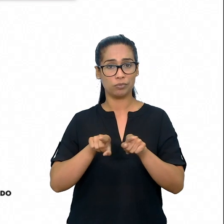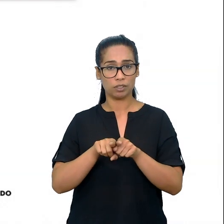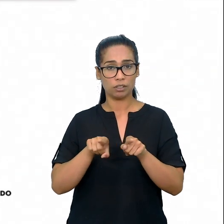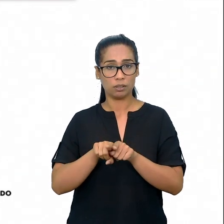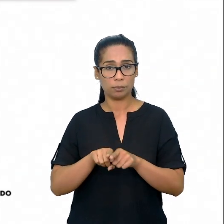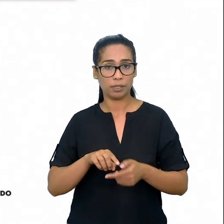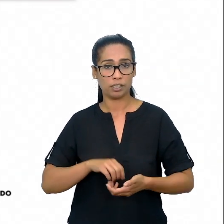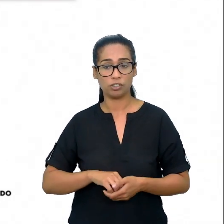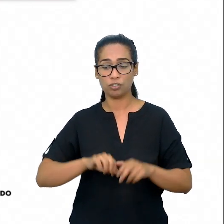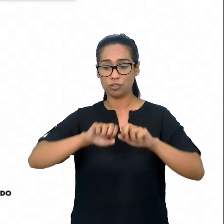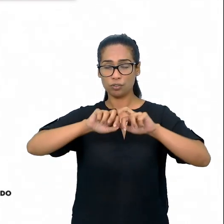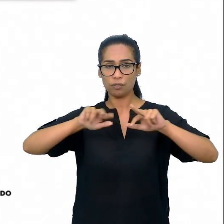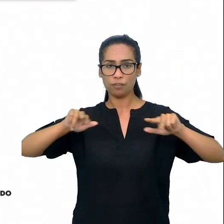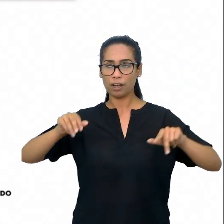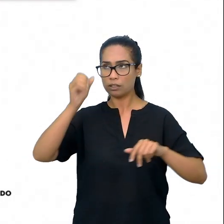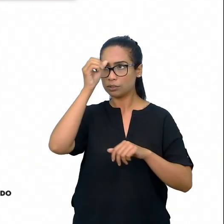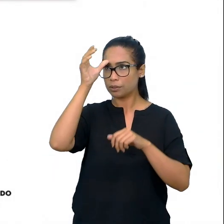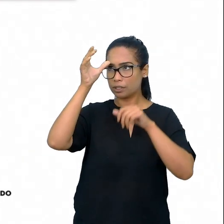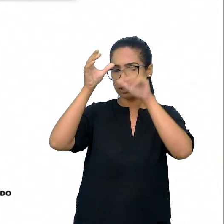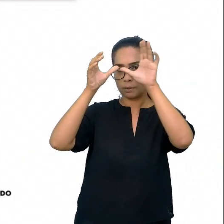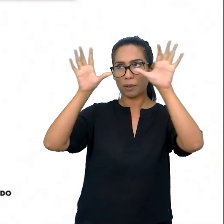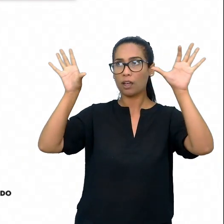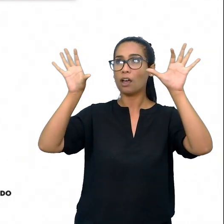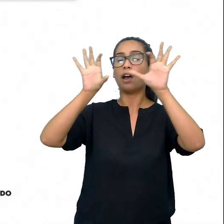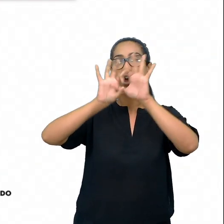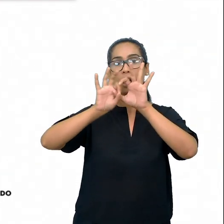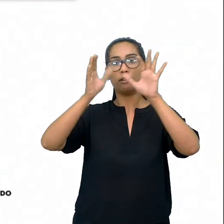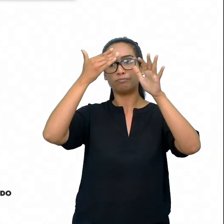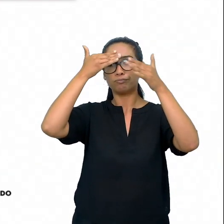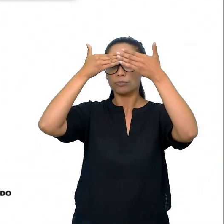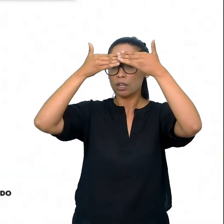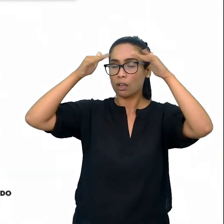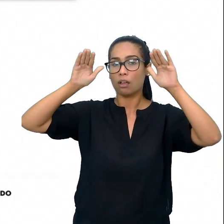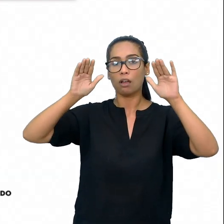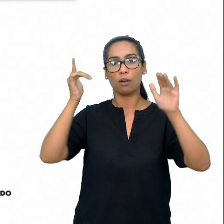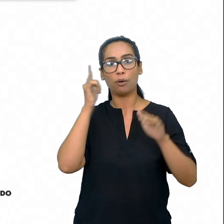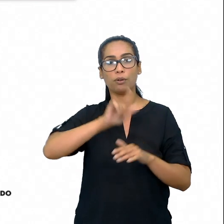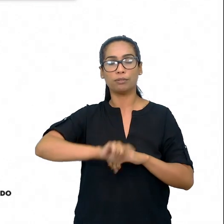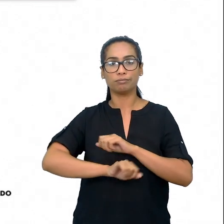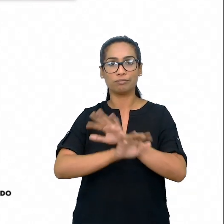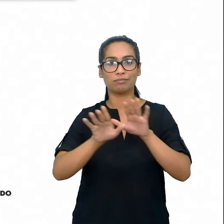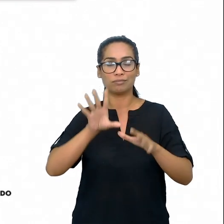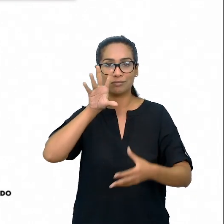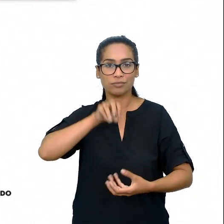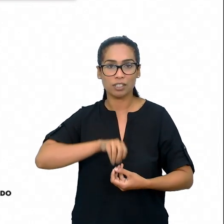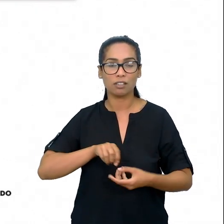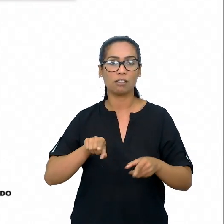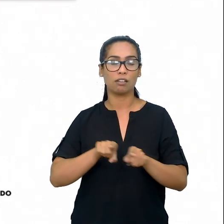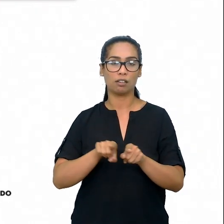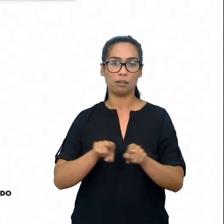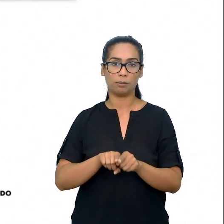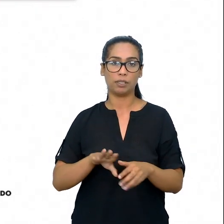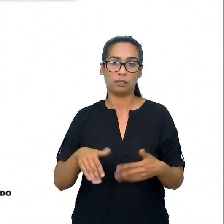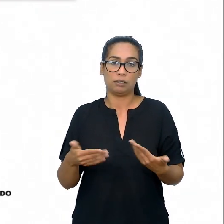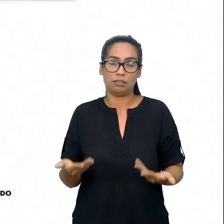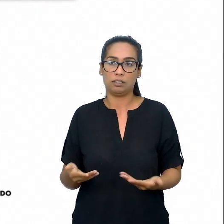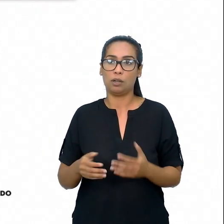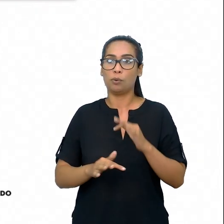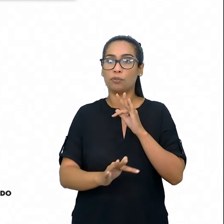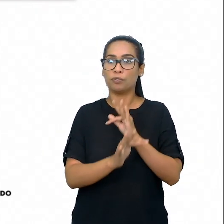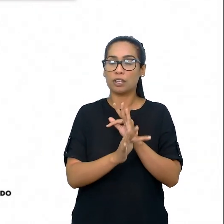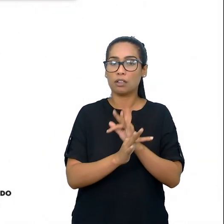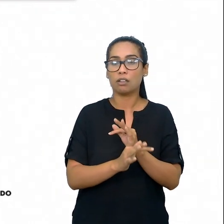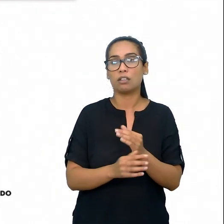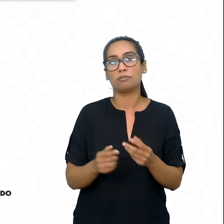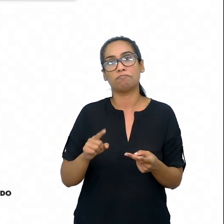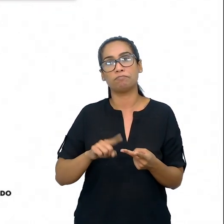ou mais conhecimentos disciplinares, não necessariamente apenas os tradicionais, né? Apenas o ensino de física, ou de